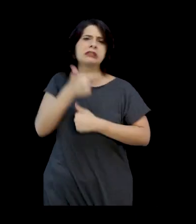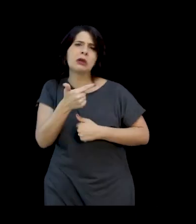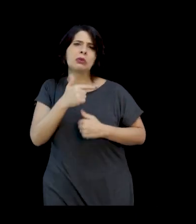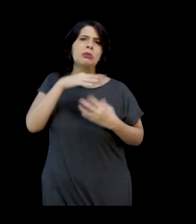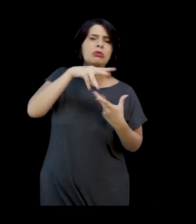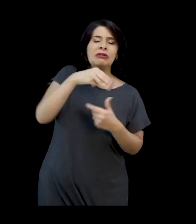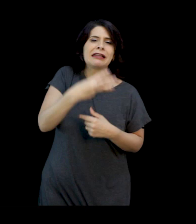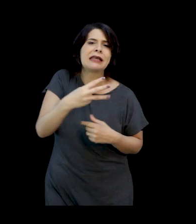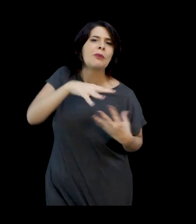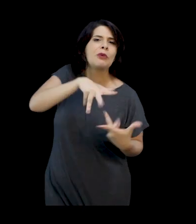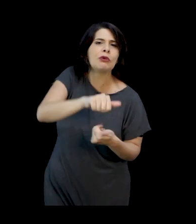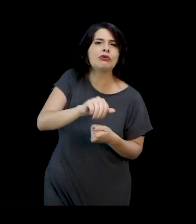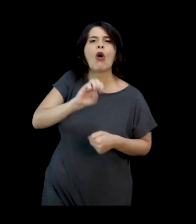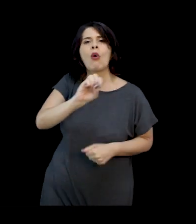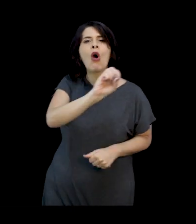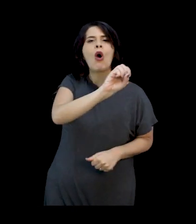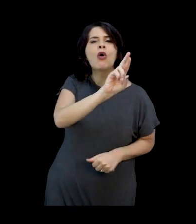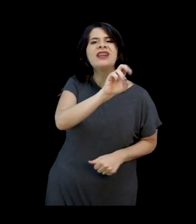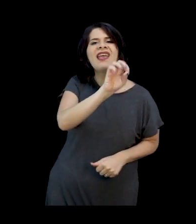vê